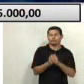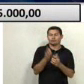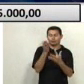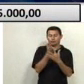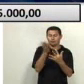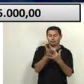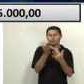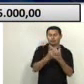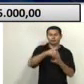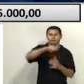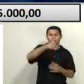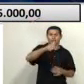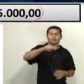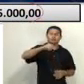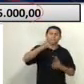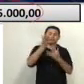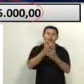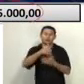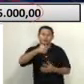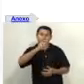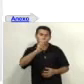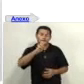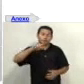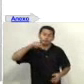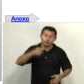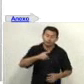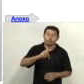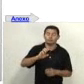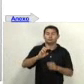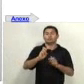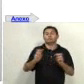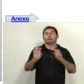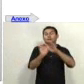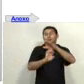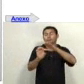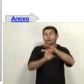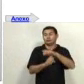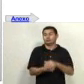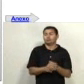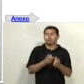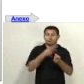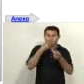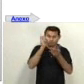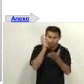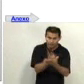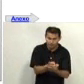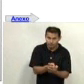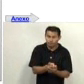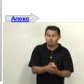entre 11.000 e 15.000 de vendas dessa empresa? Trabalhando ainda com o mesmo enunciado,